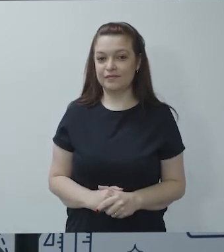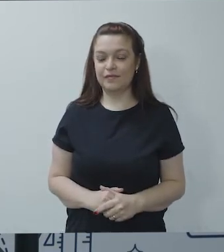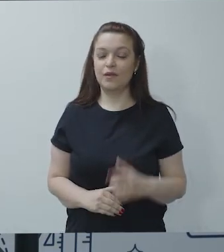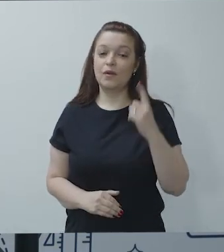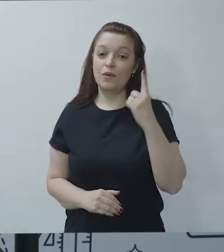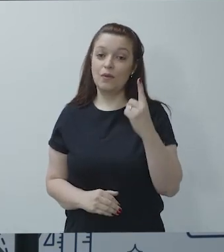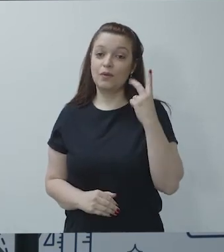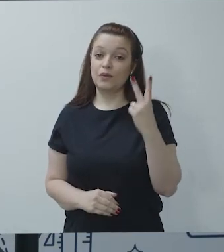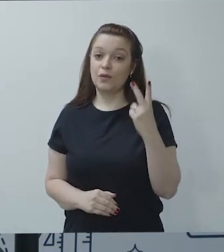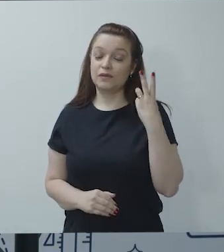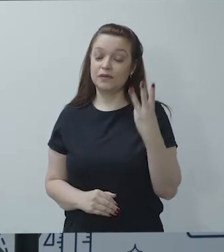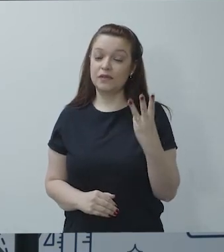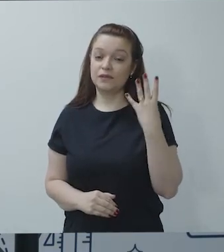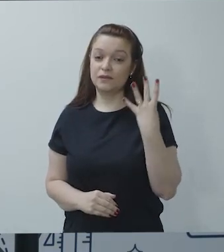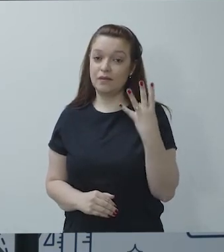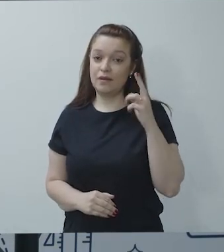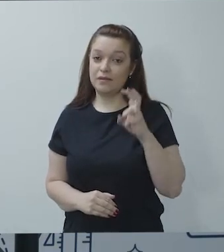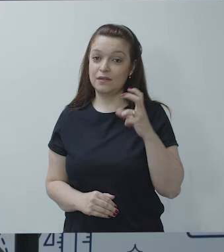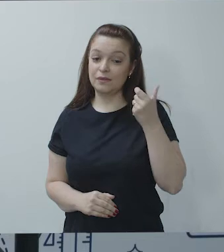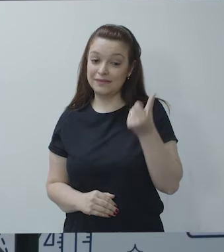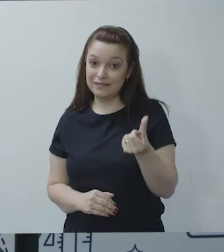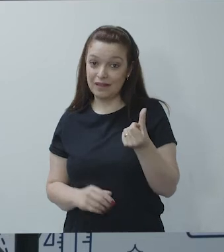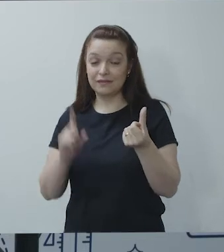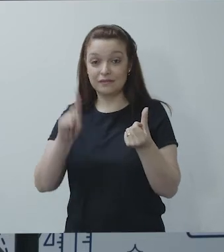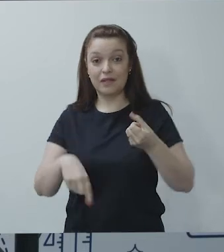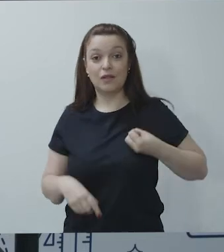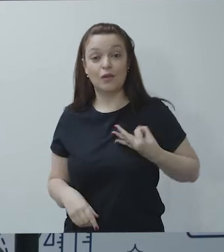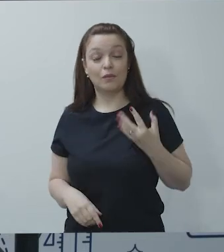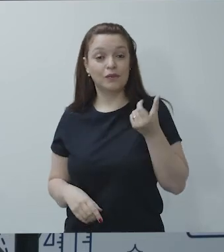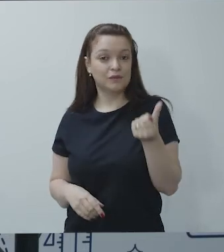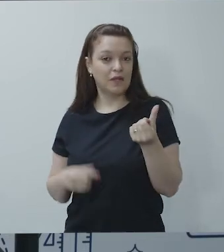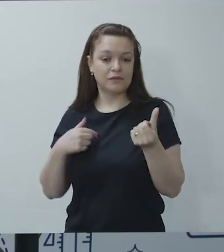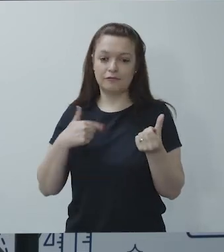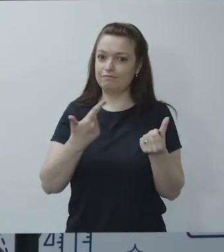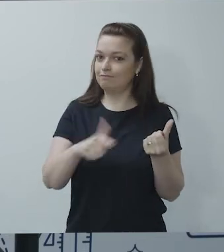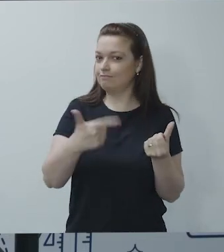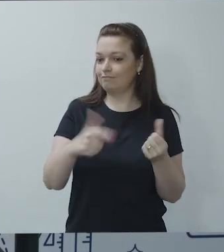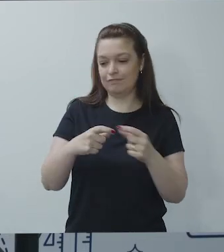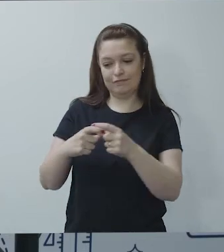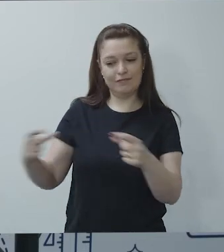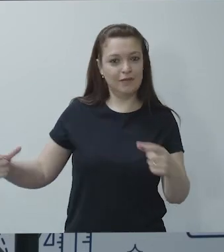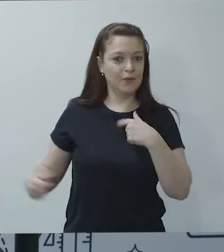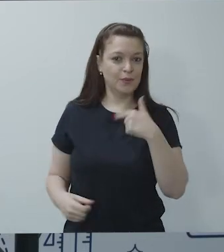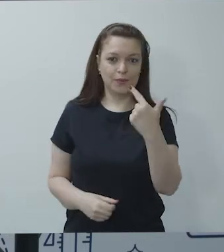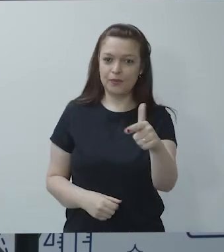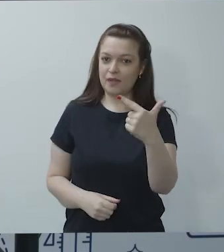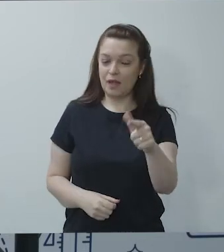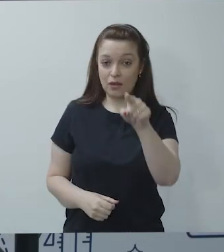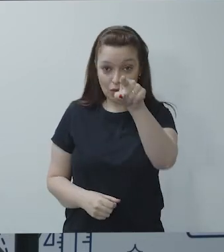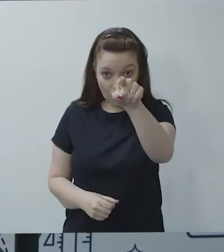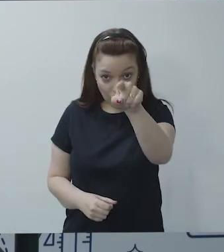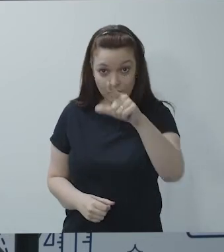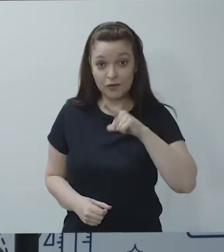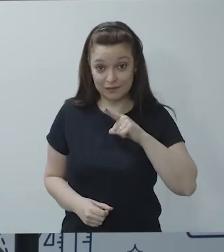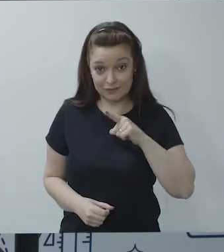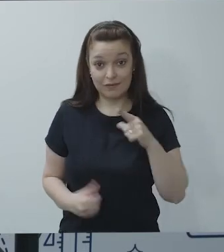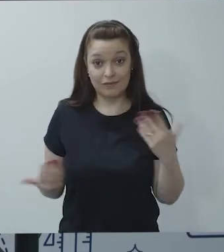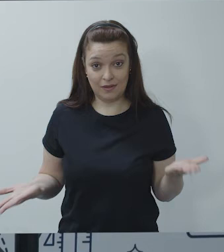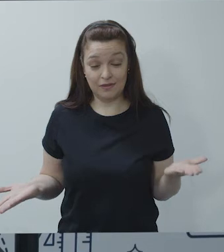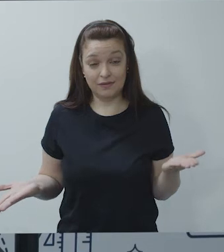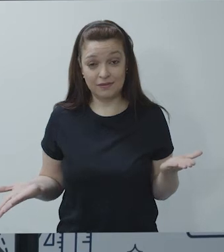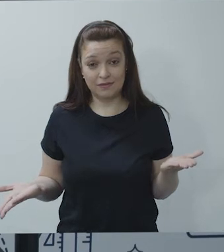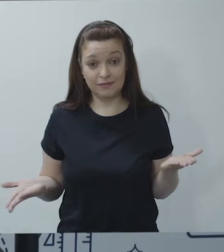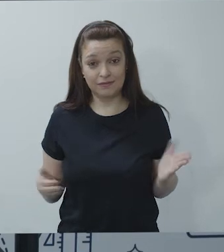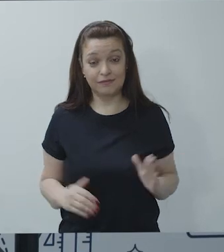Número 1, 2, 3, 4, 5, 6. Eu não tenho o número 6. Vocês aí em casa têm o